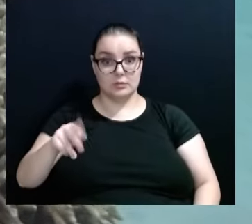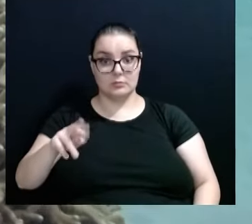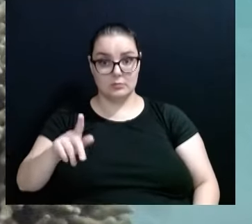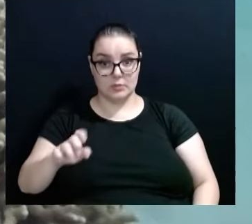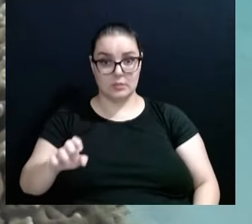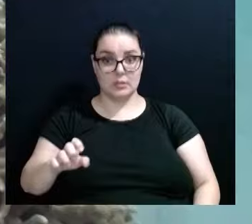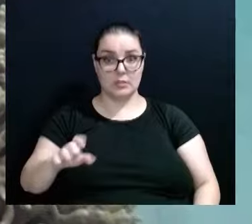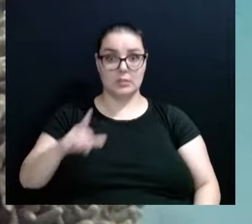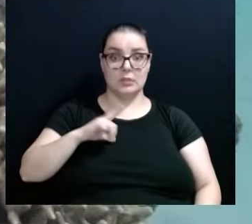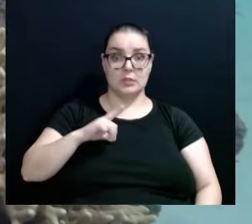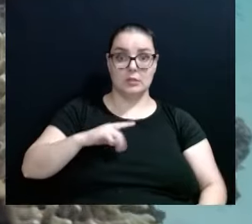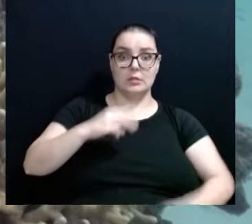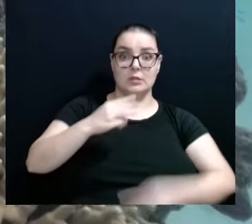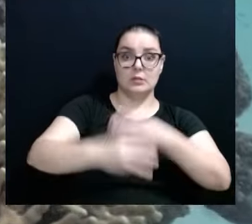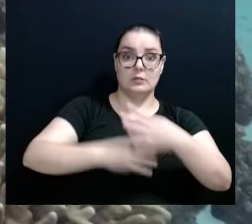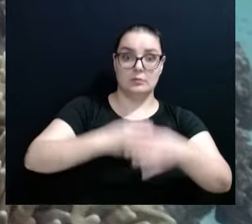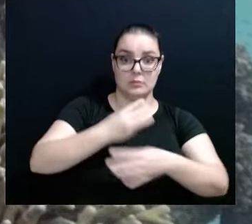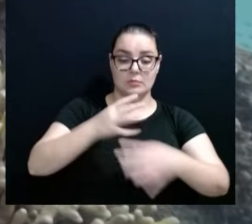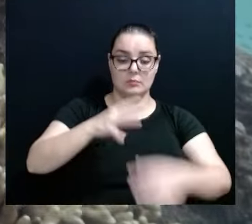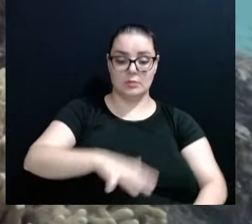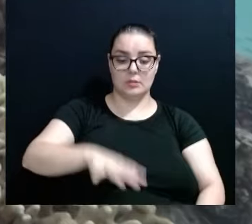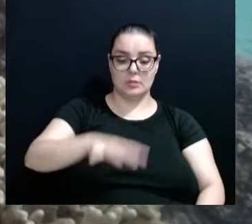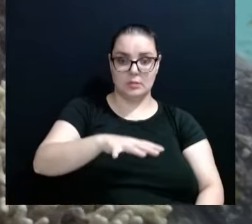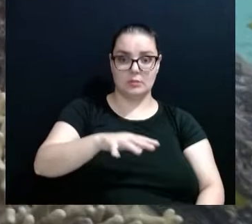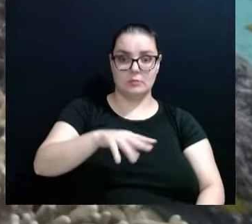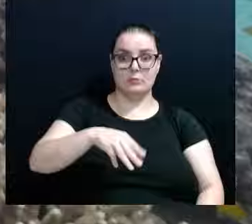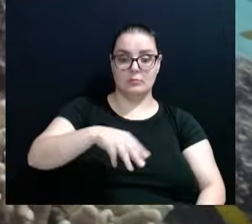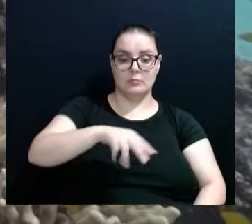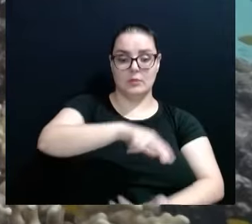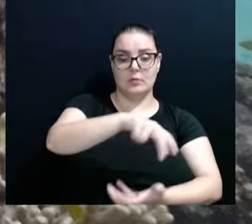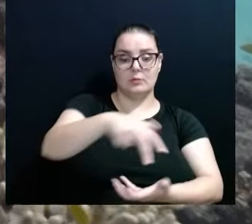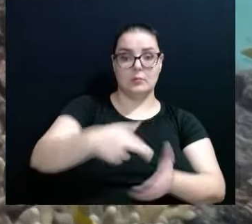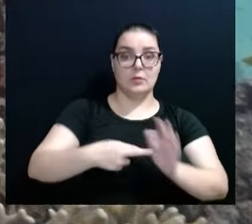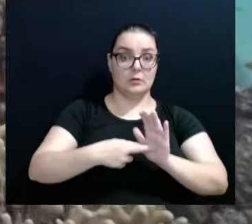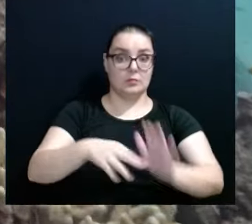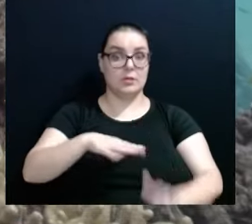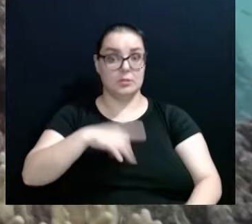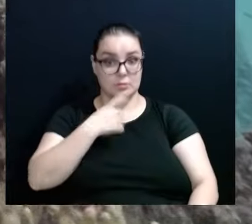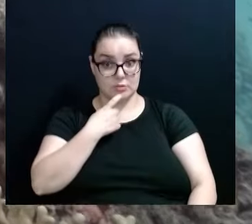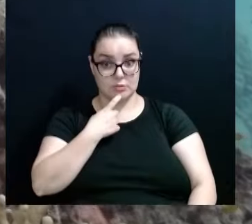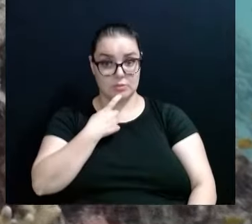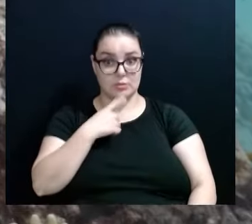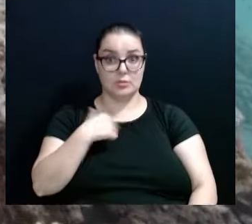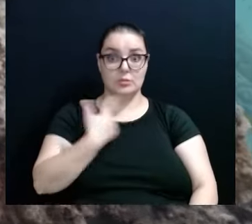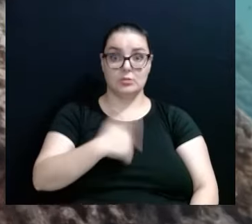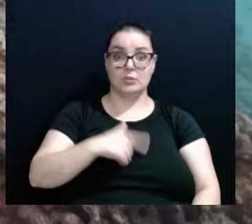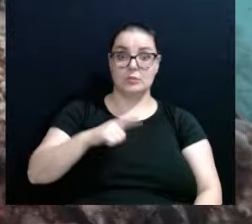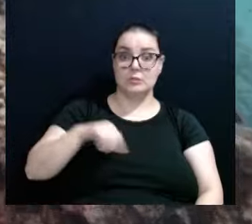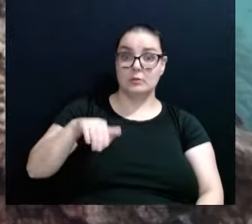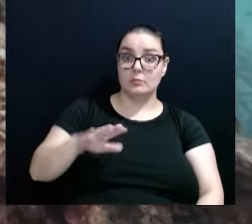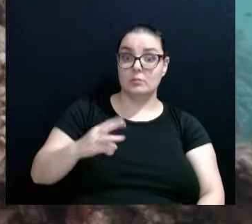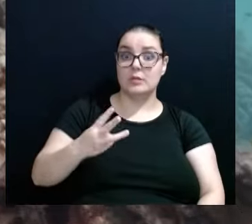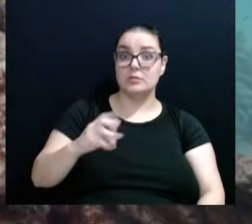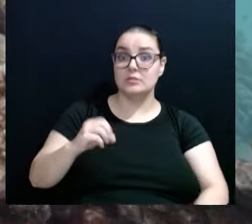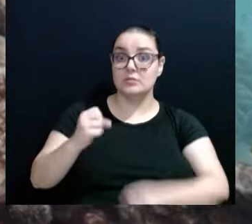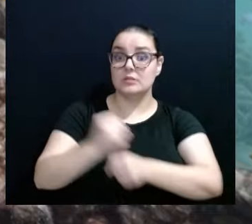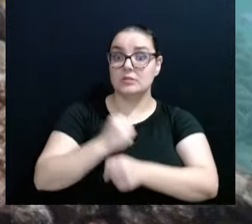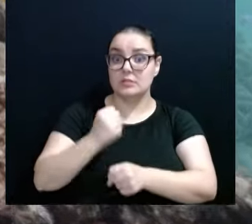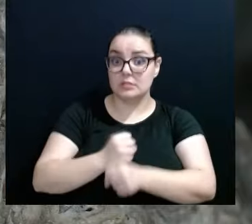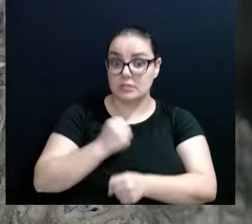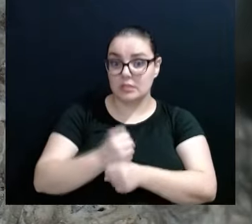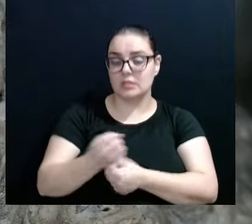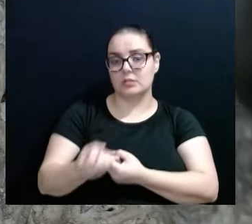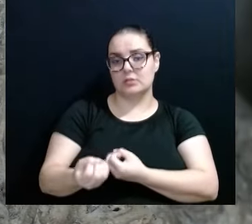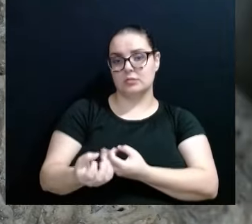no CEPAG nós temos uma estação meteorológica que é referência aqui para o município de Campinas, né? Nós já temos mais de